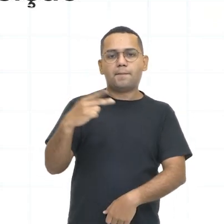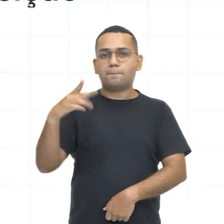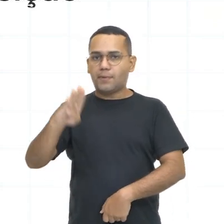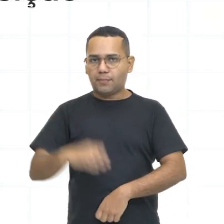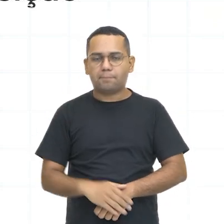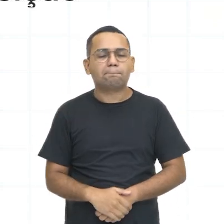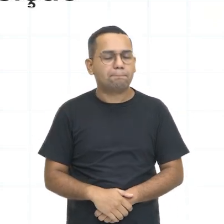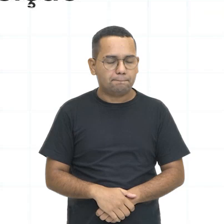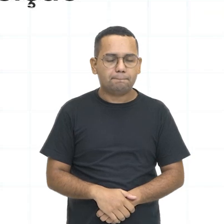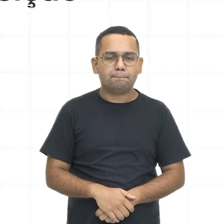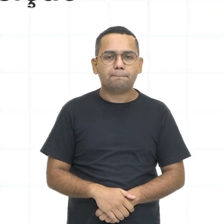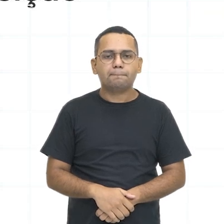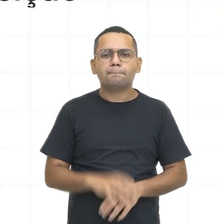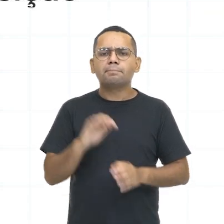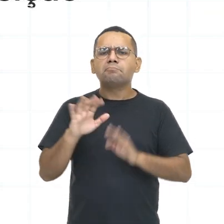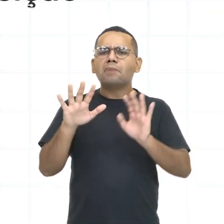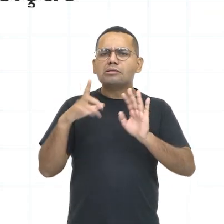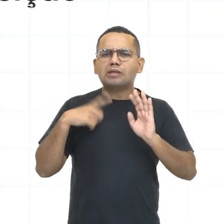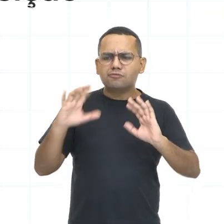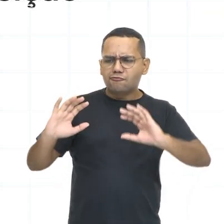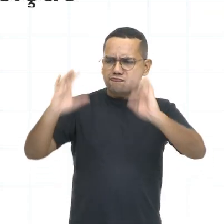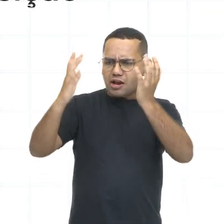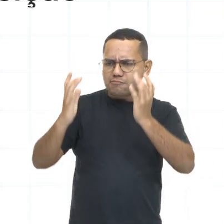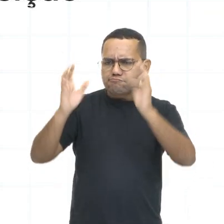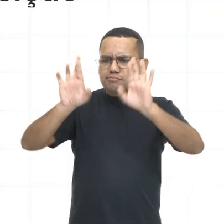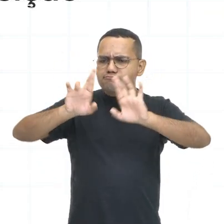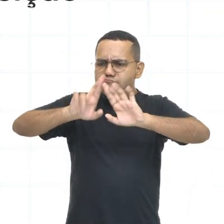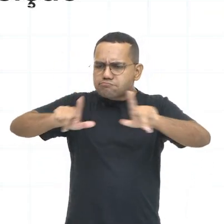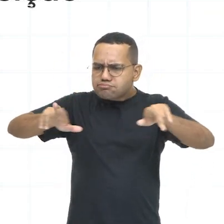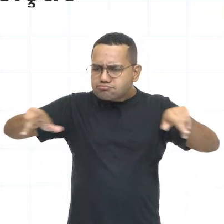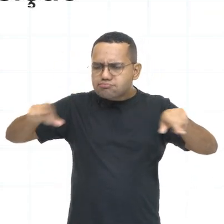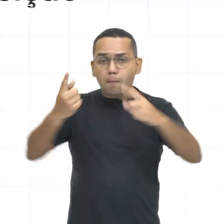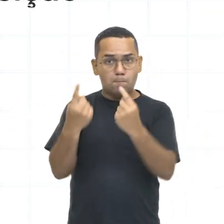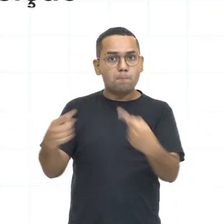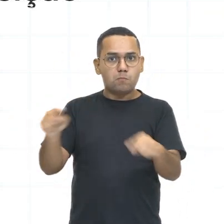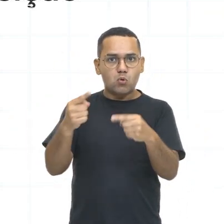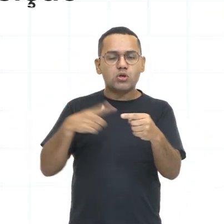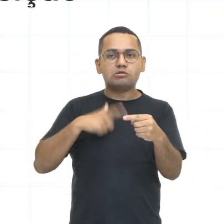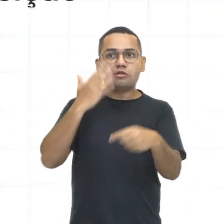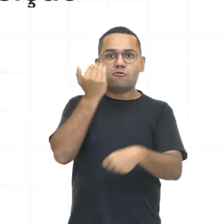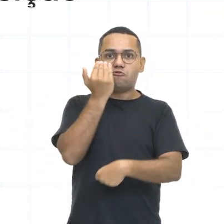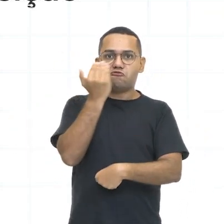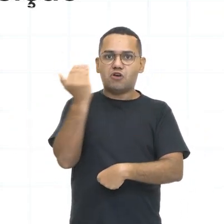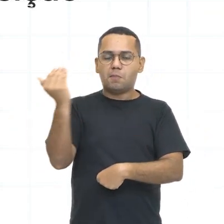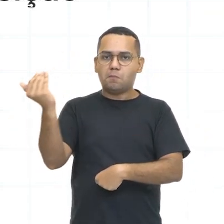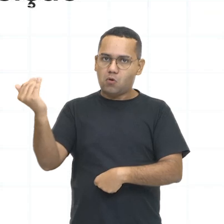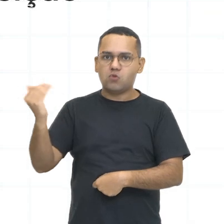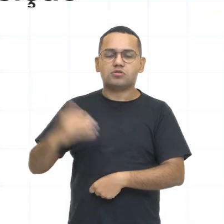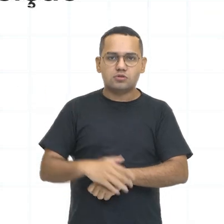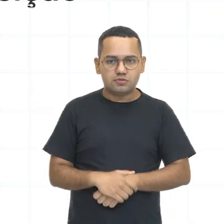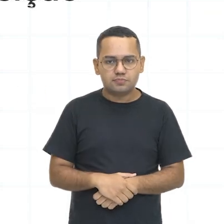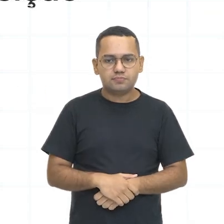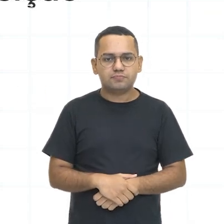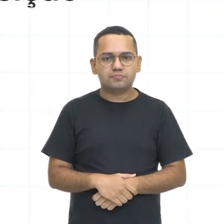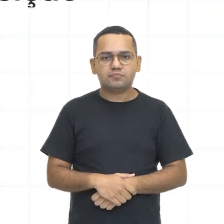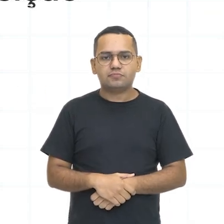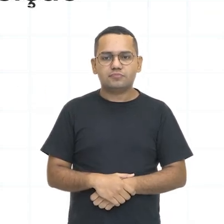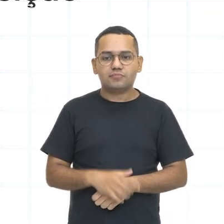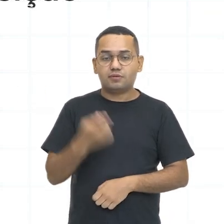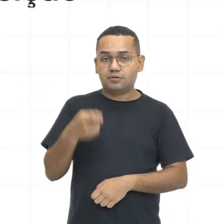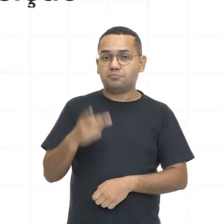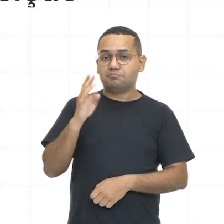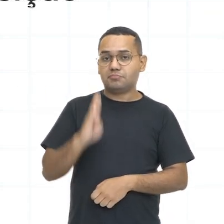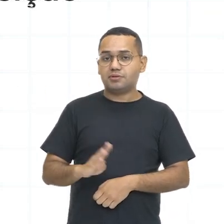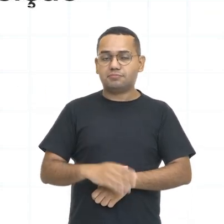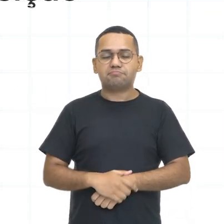desses festivais de música que a música popular brasileira ficou conhecida no